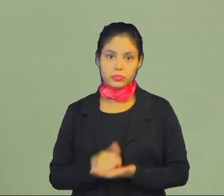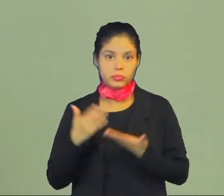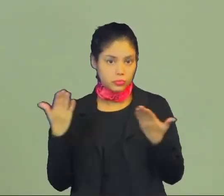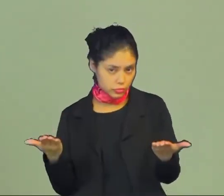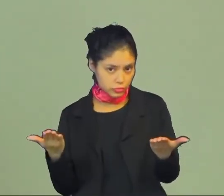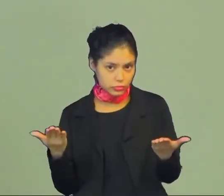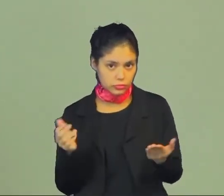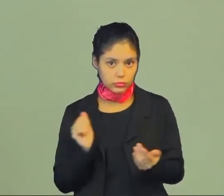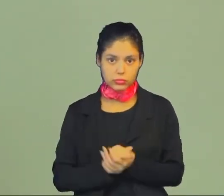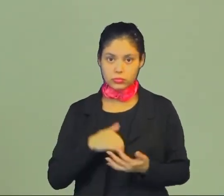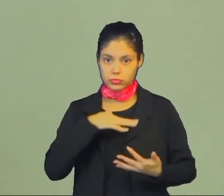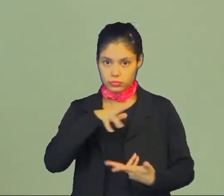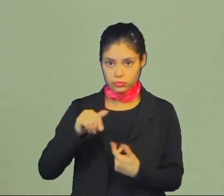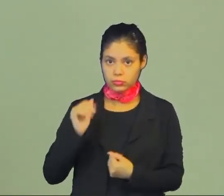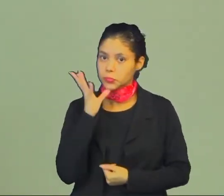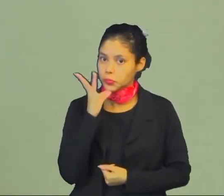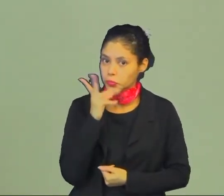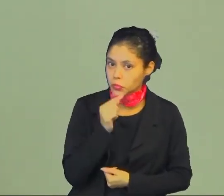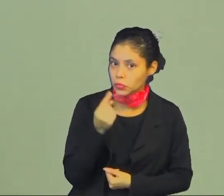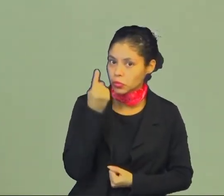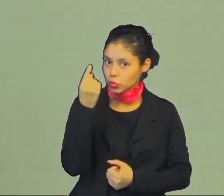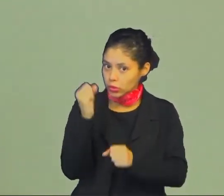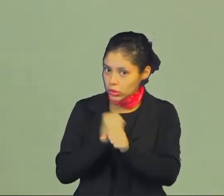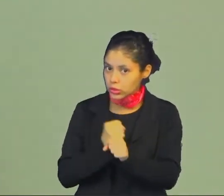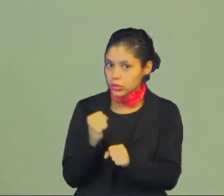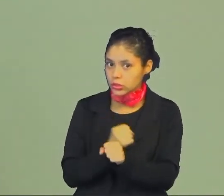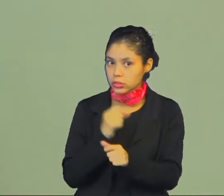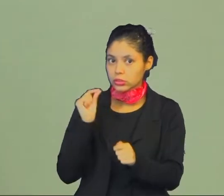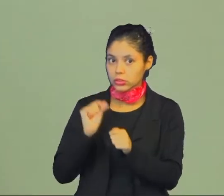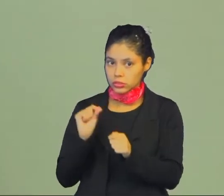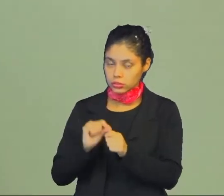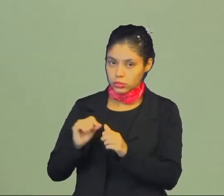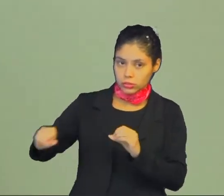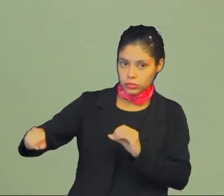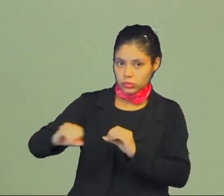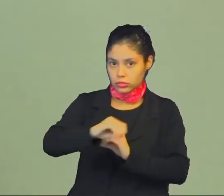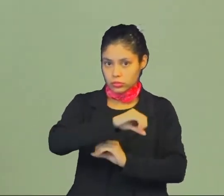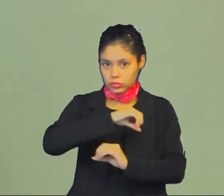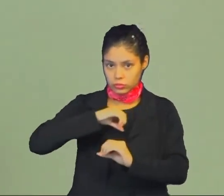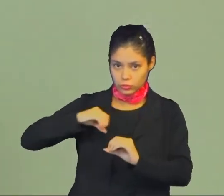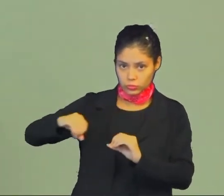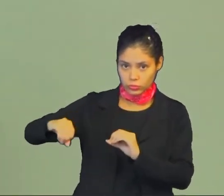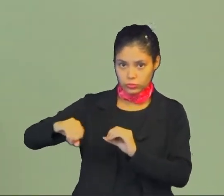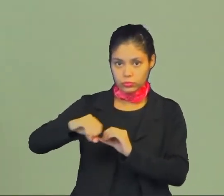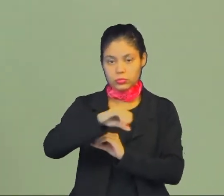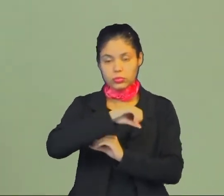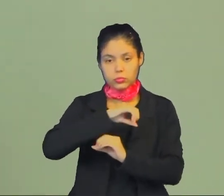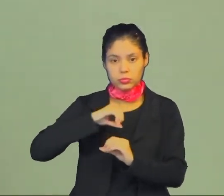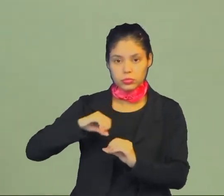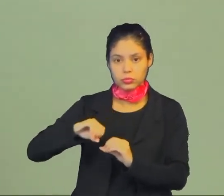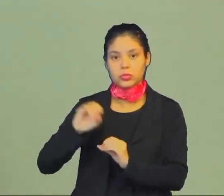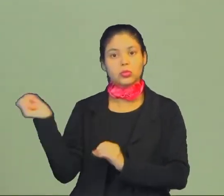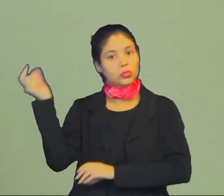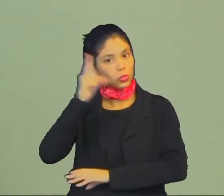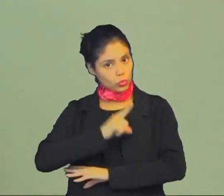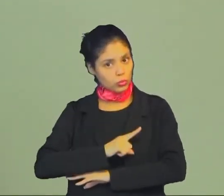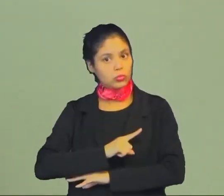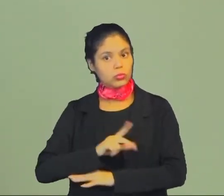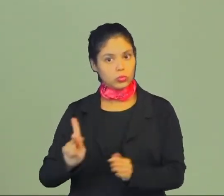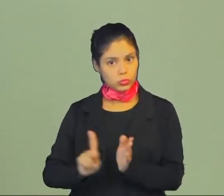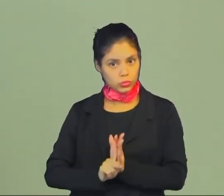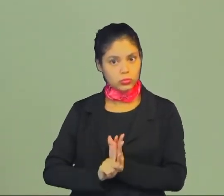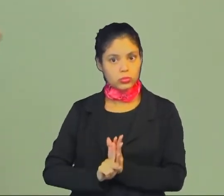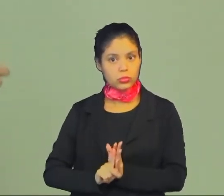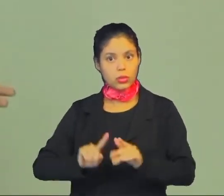isso então a terra demora um ano para ela fazer esse movimento de translação ao redor do sol